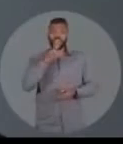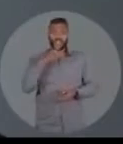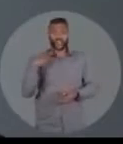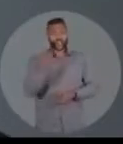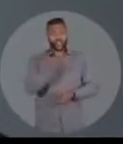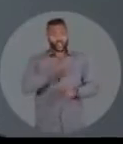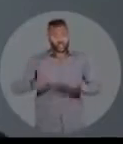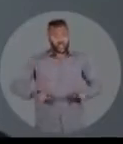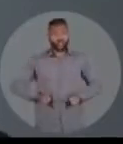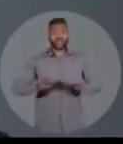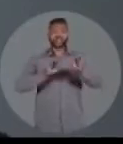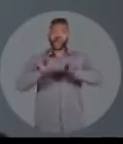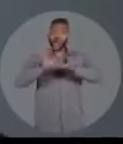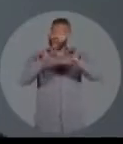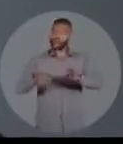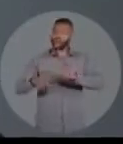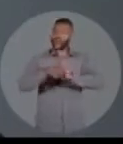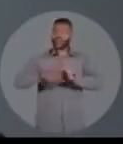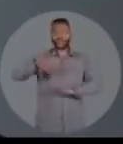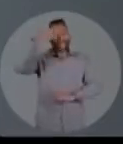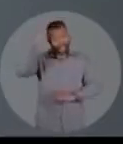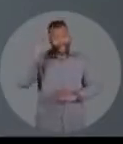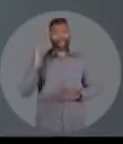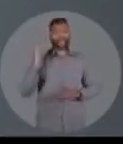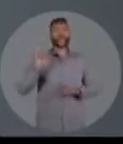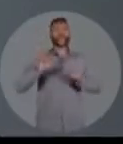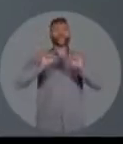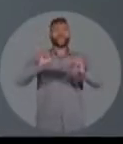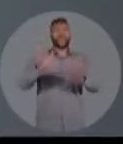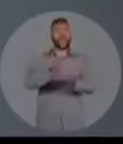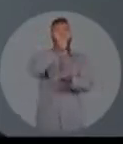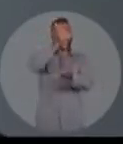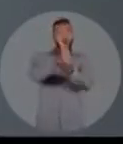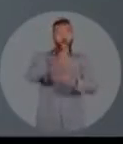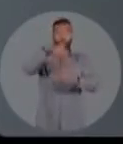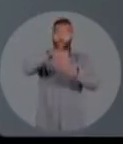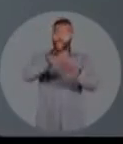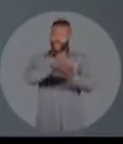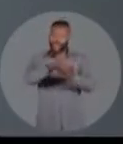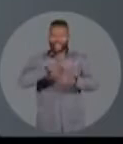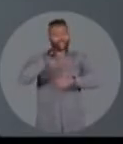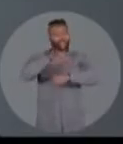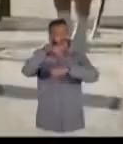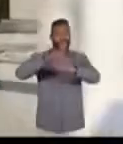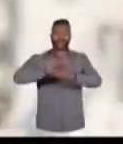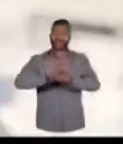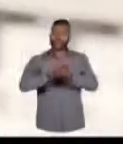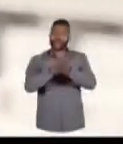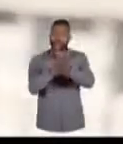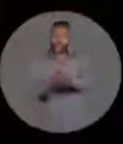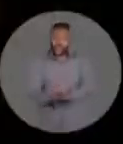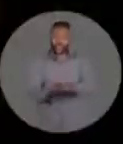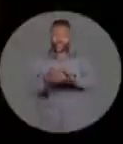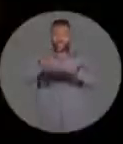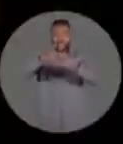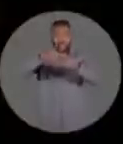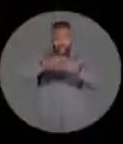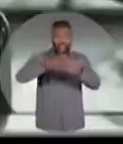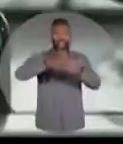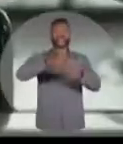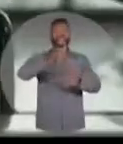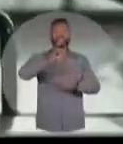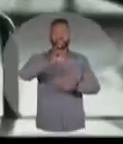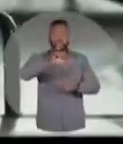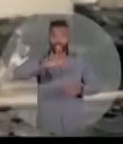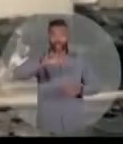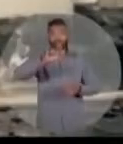com o projeto desastroso do governo Temer. Eles tomaram o poder sem voto, estão acabando com o país. Aumentaram a gasolina, o diesel, o